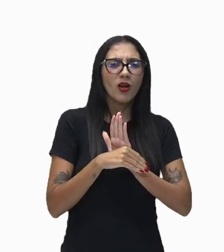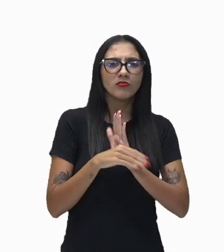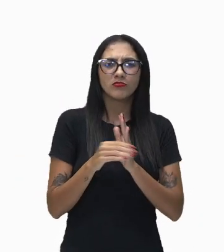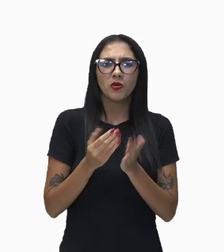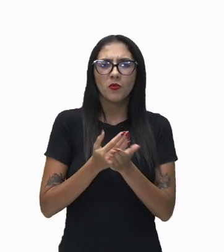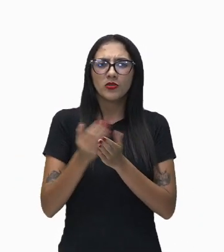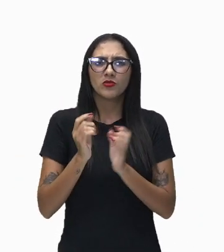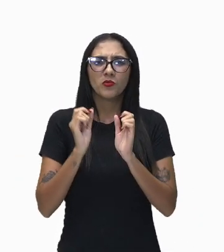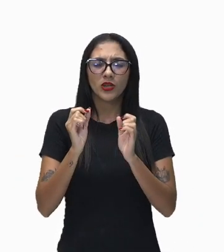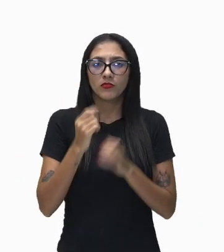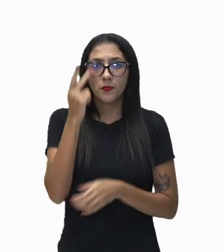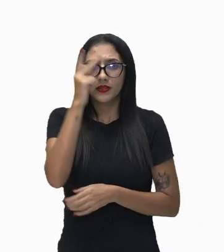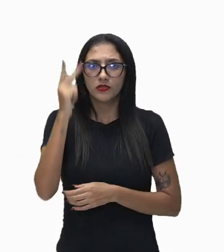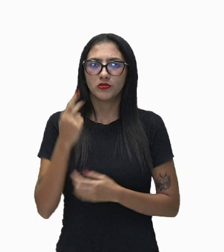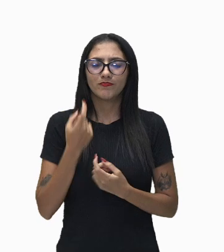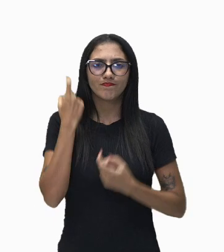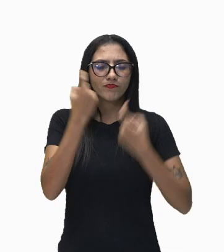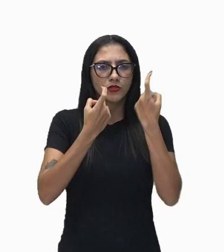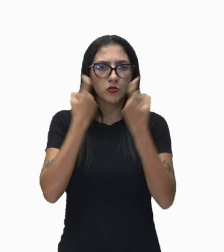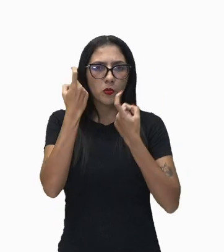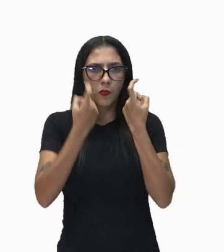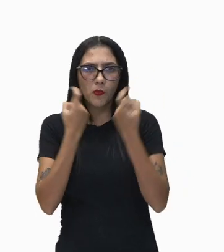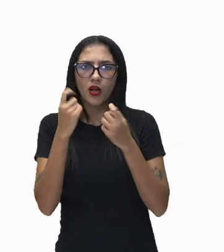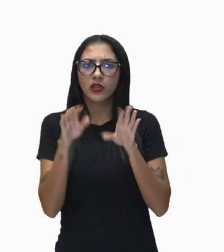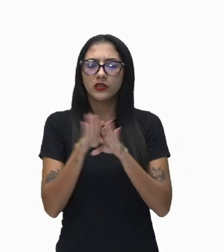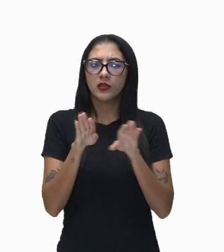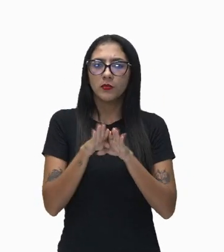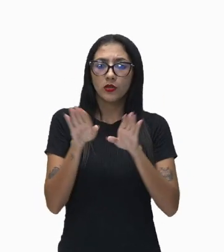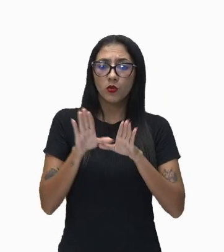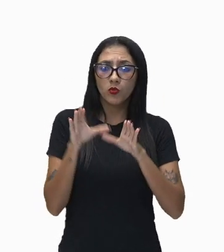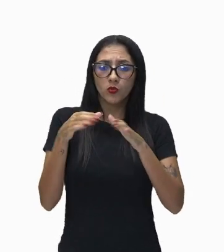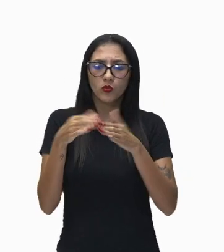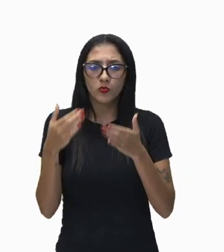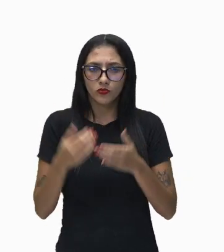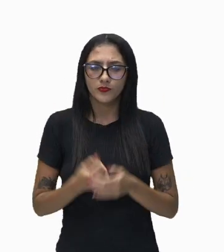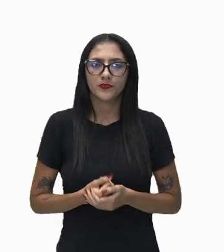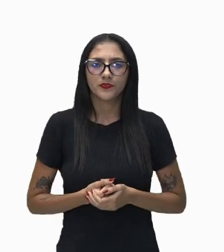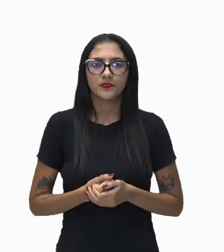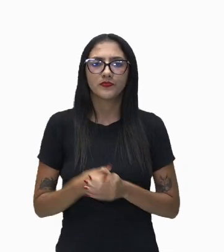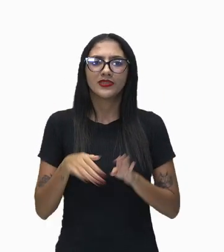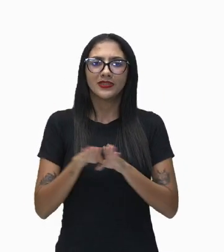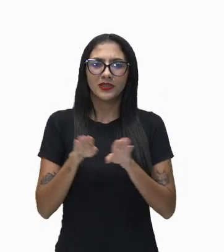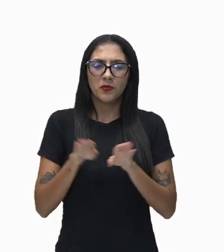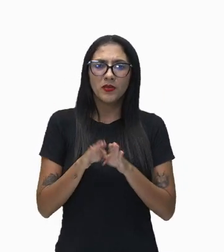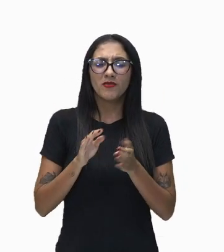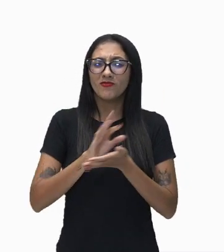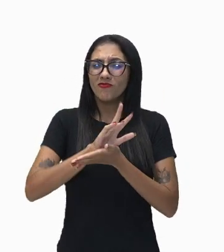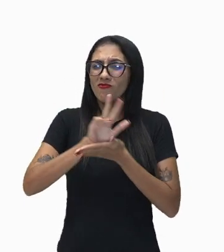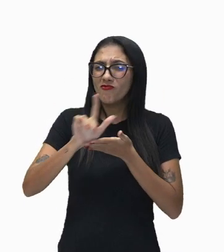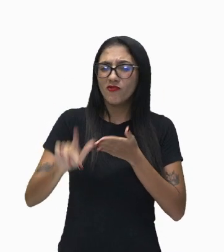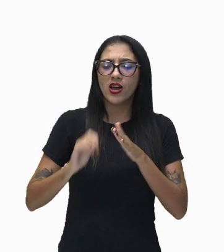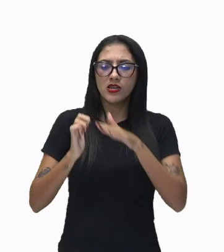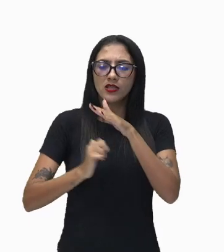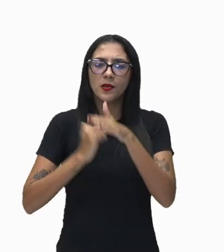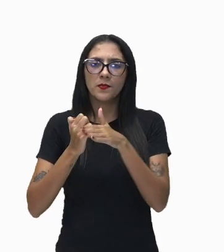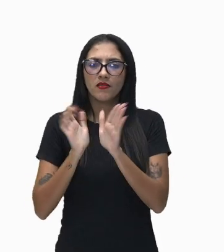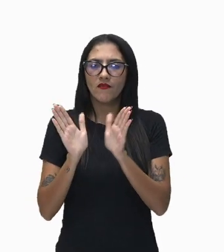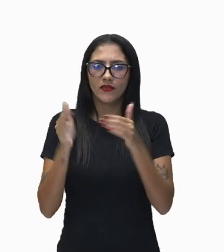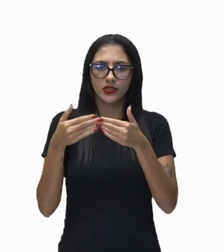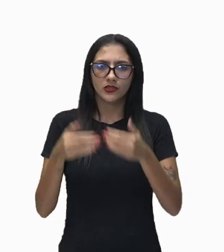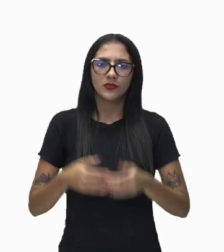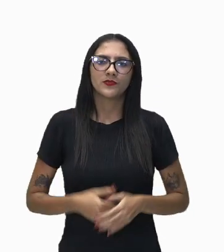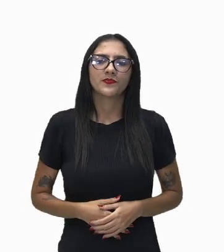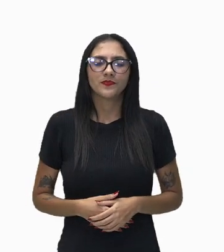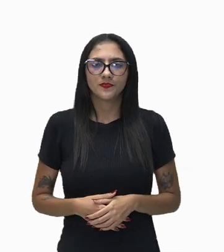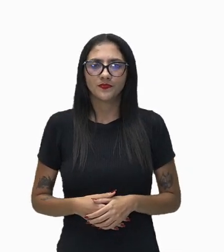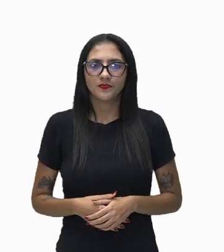levando ao pânico entre os investidores e a falência de muitas empresas. Então vamos lá ver quais são